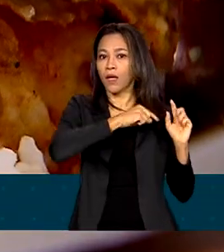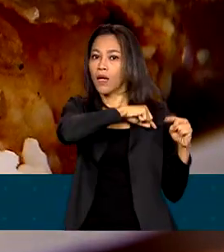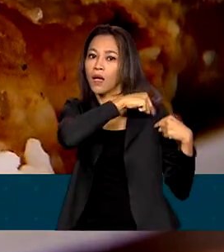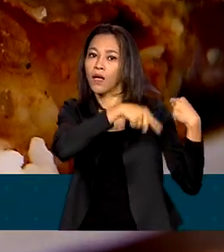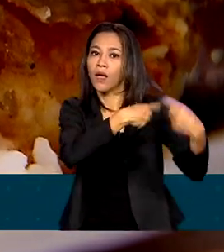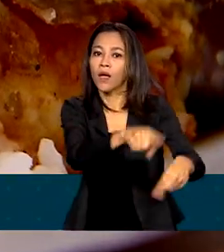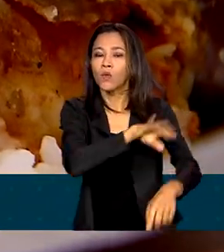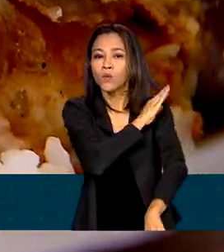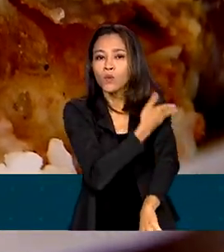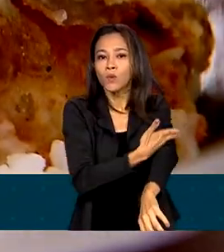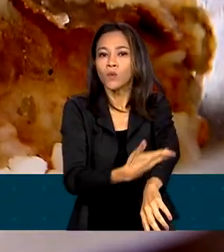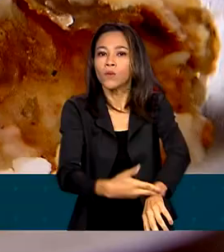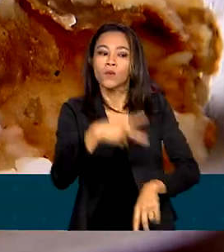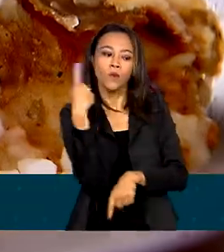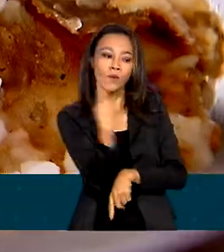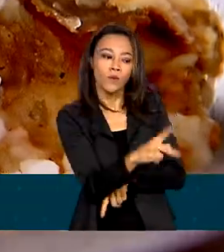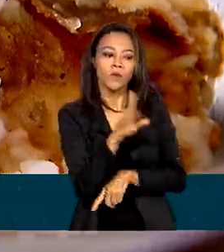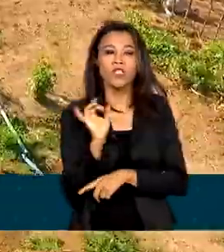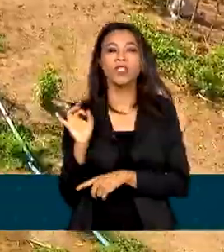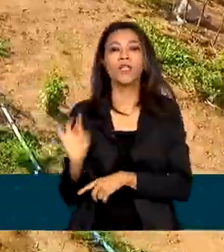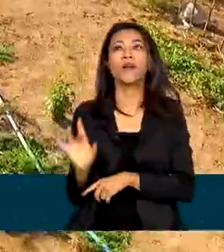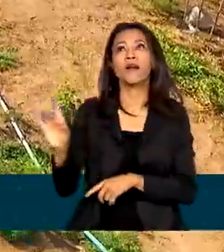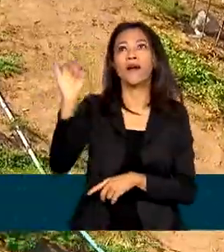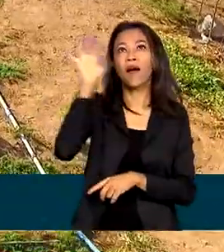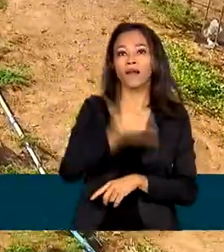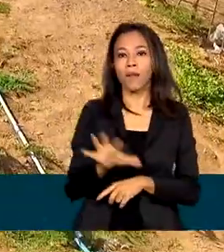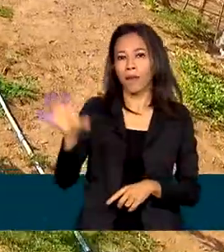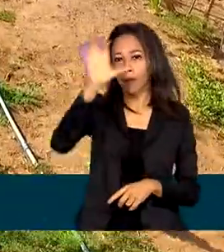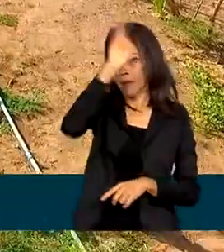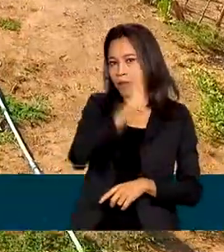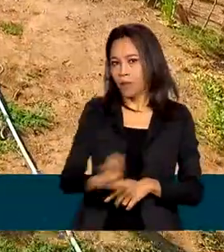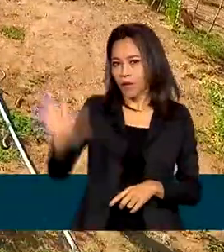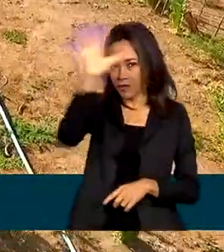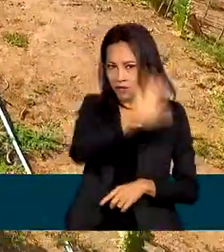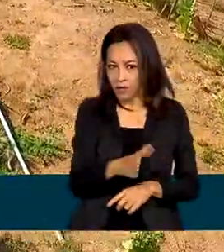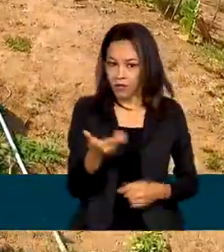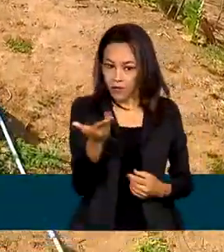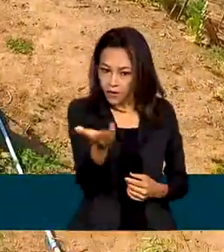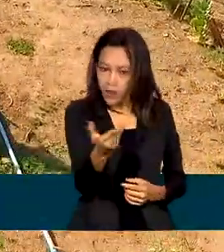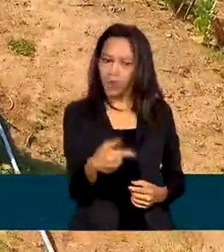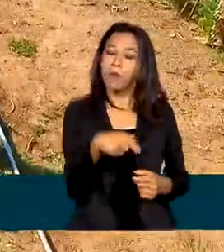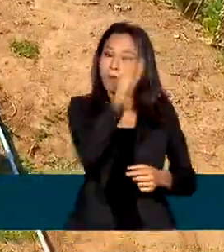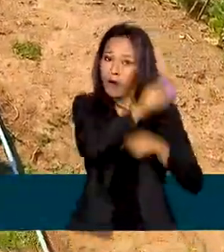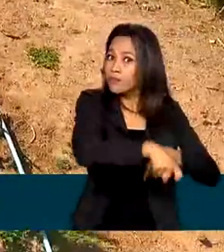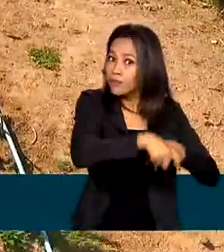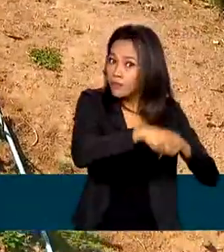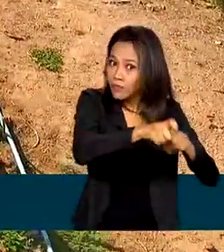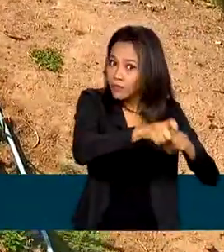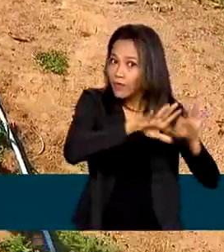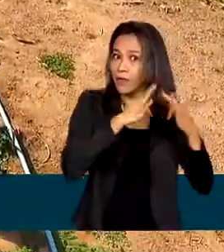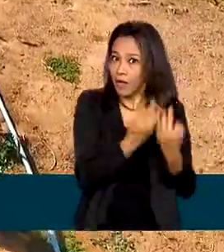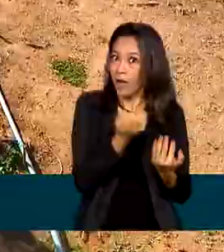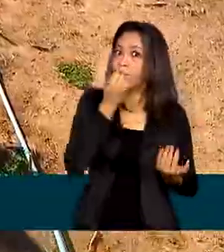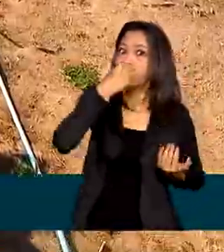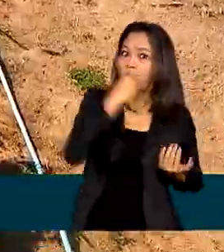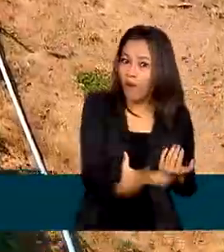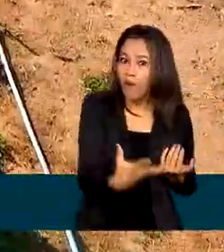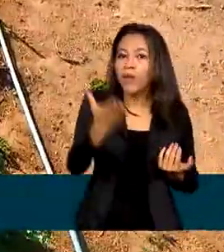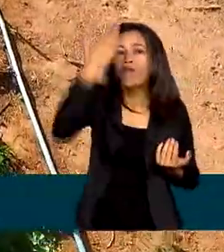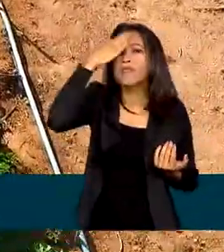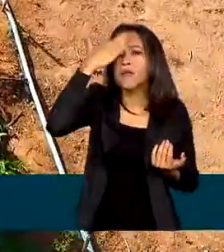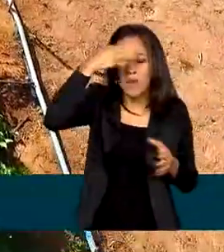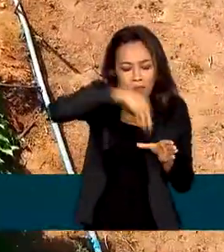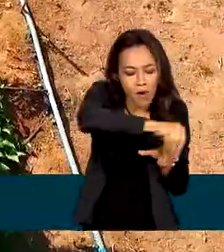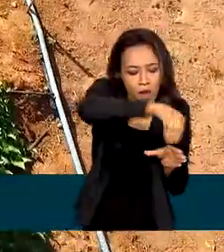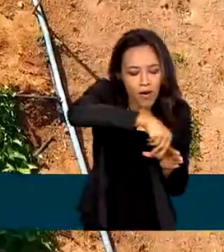os hábitos alimentares de cada região. Para o agricultor familiar, é vantajoso porque ele sabendo que